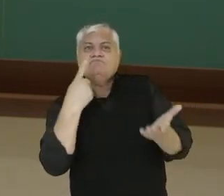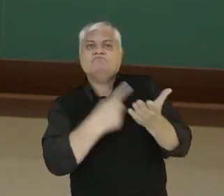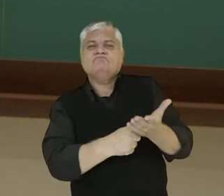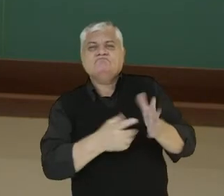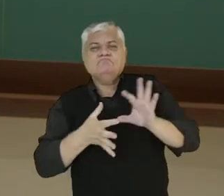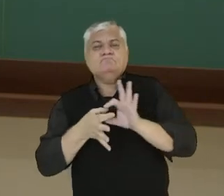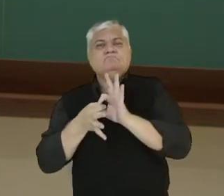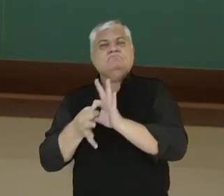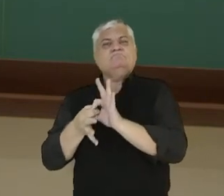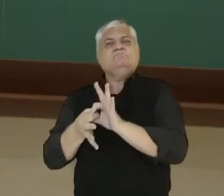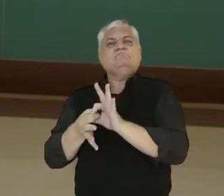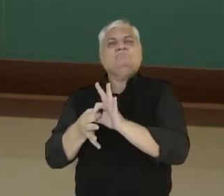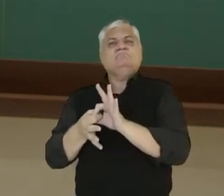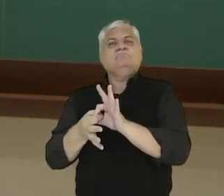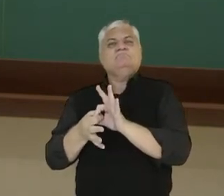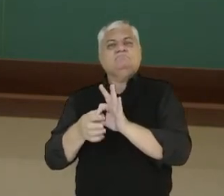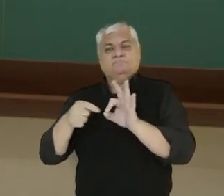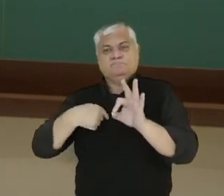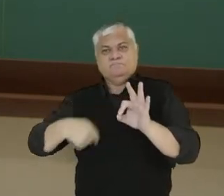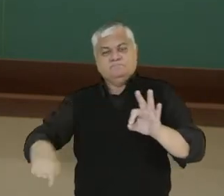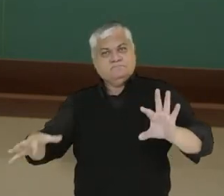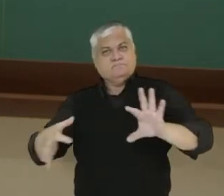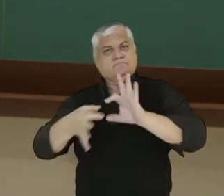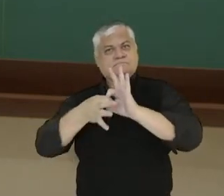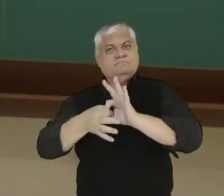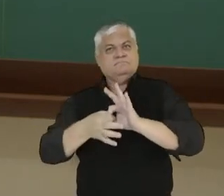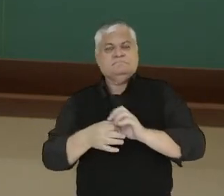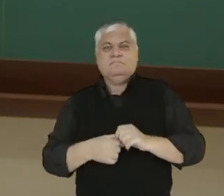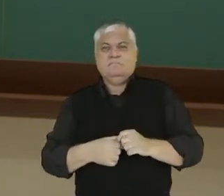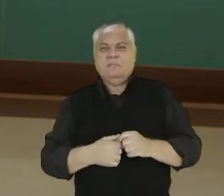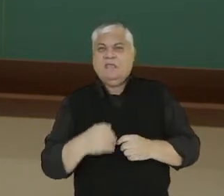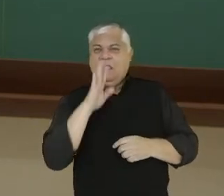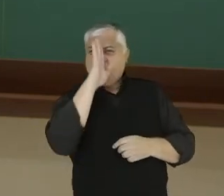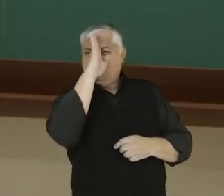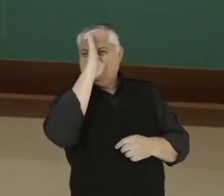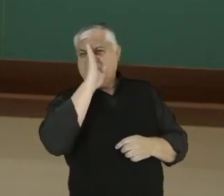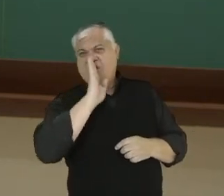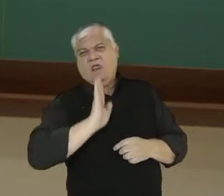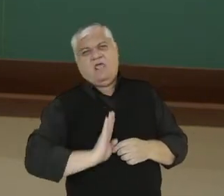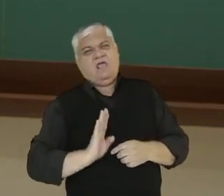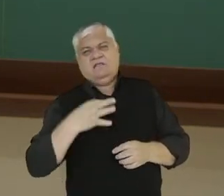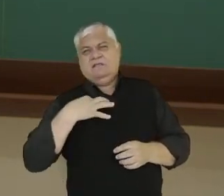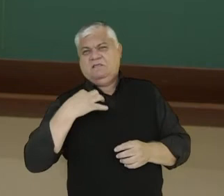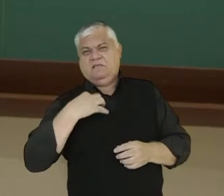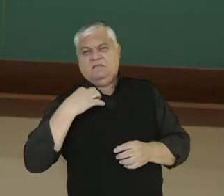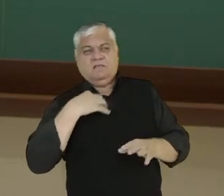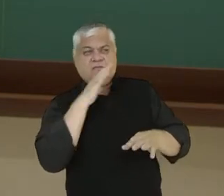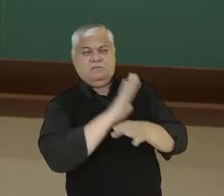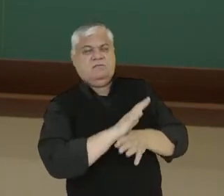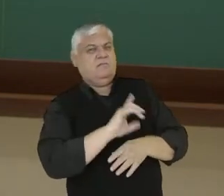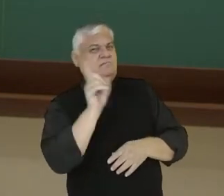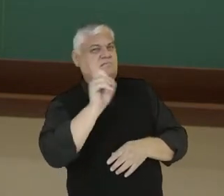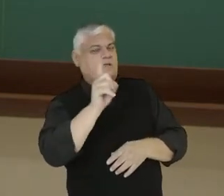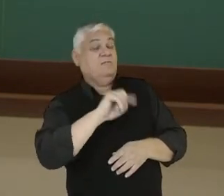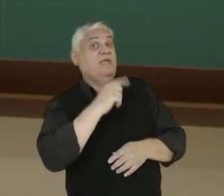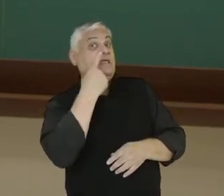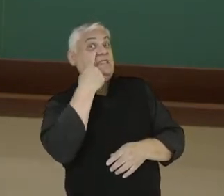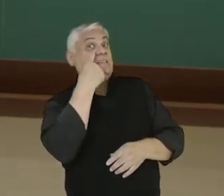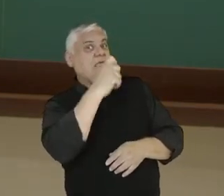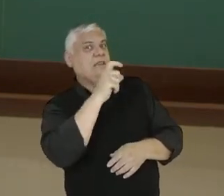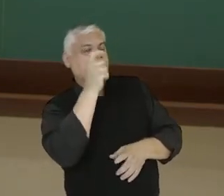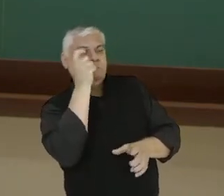com diversos países. Claro que não é de graça ou livremente, mas sempre há um